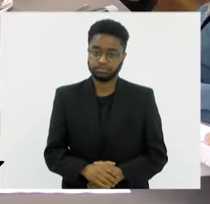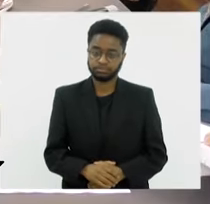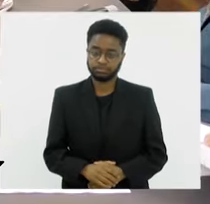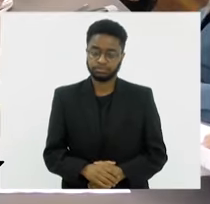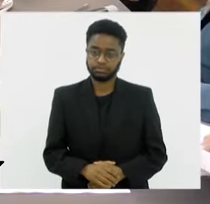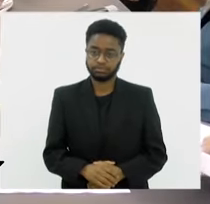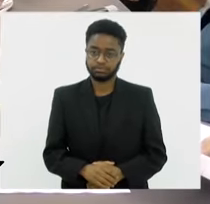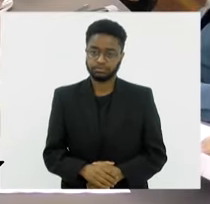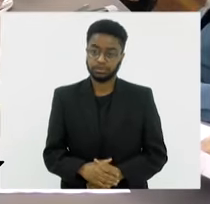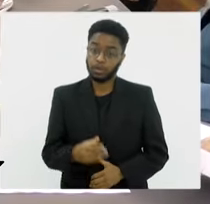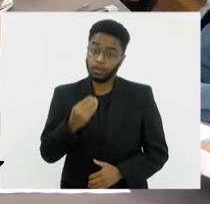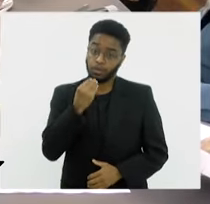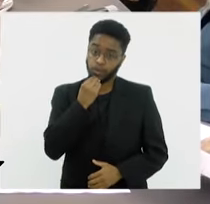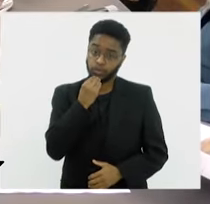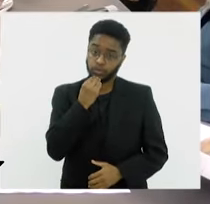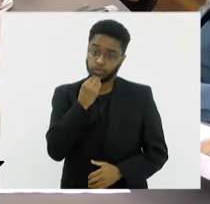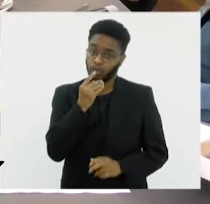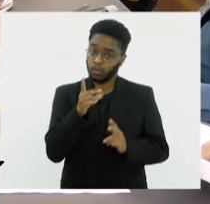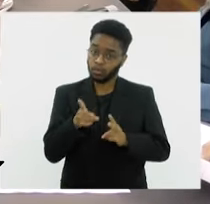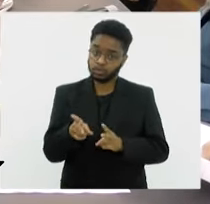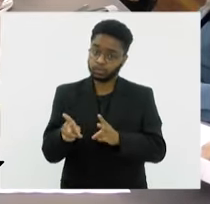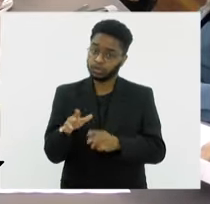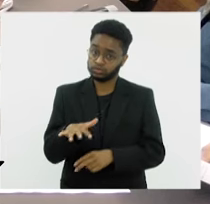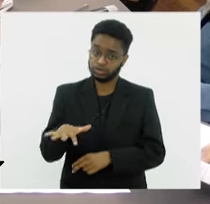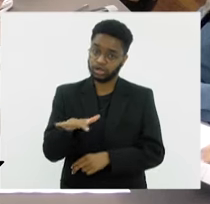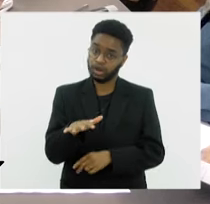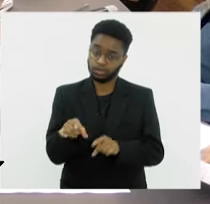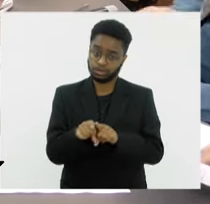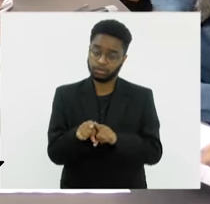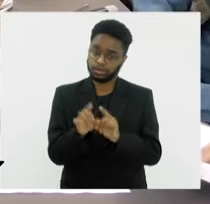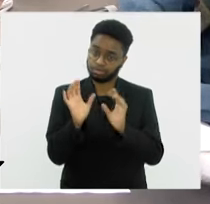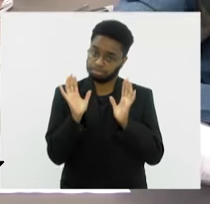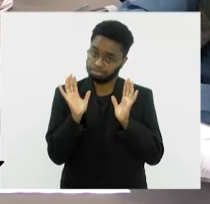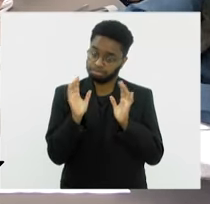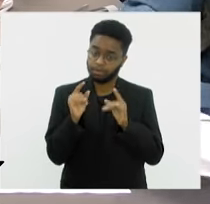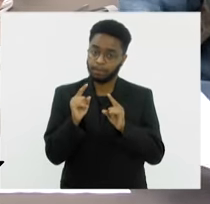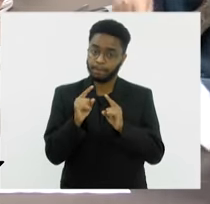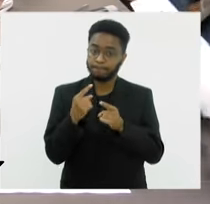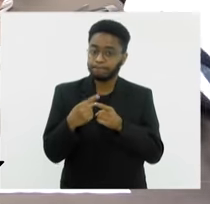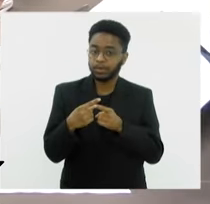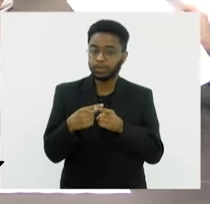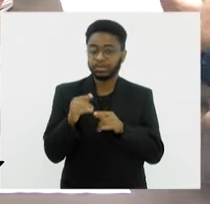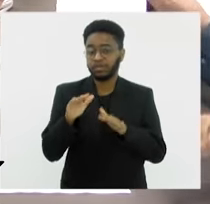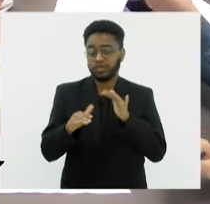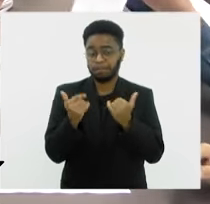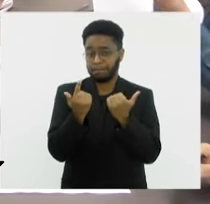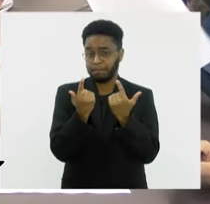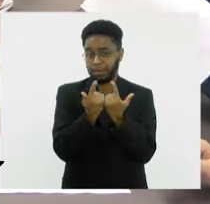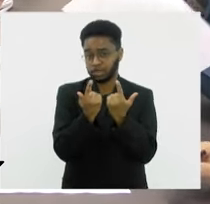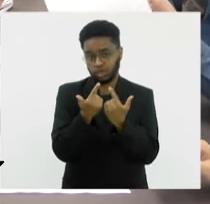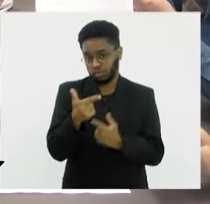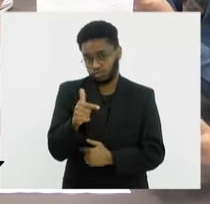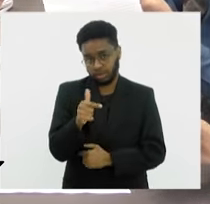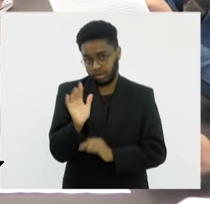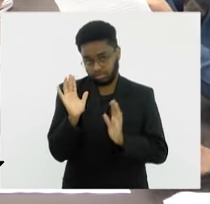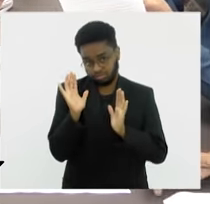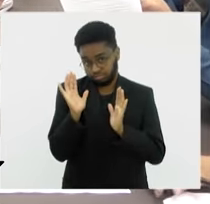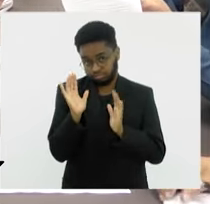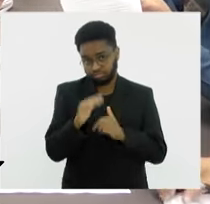Poderia deixar o do município, mas também genérico, porque você não, ele não, talvez Magé, nem Magé tenha. É, mas o